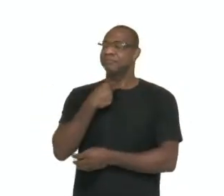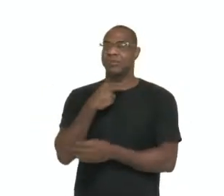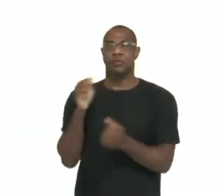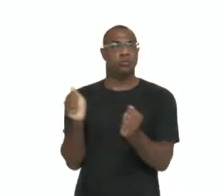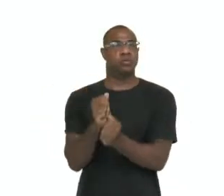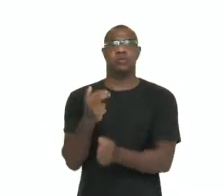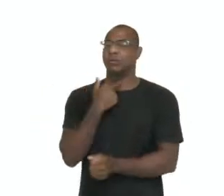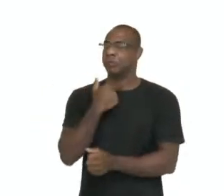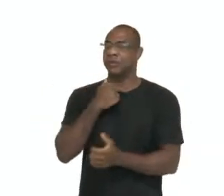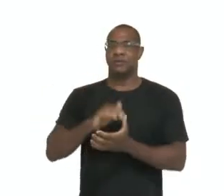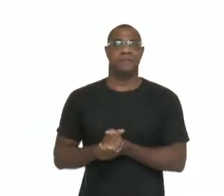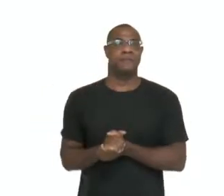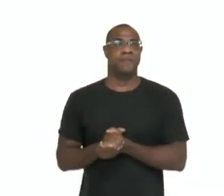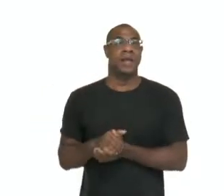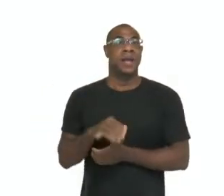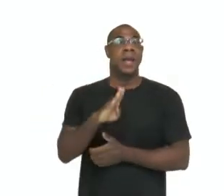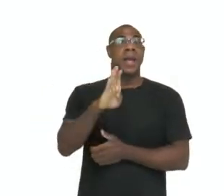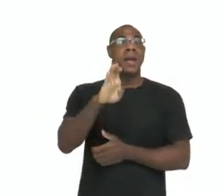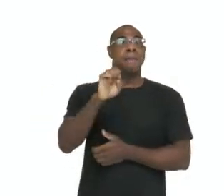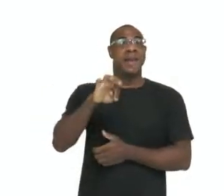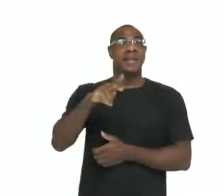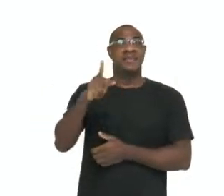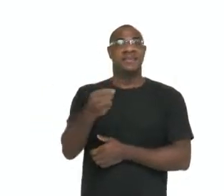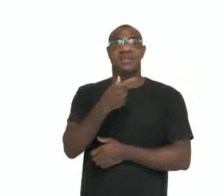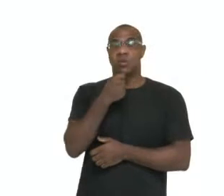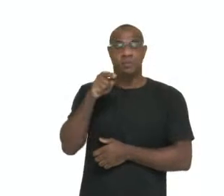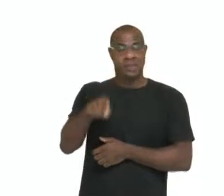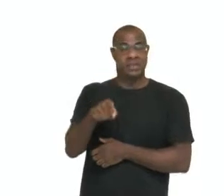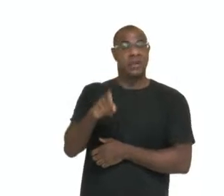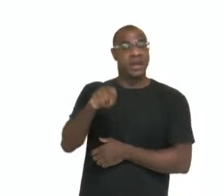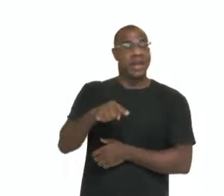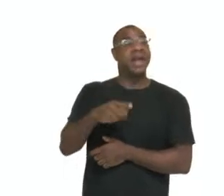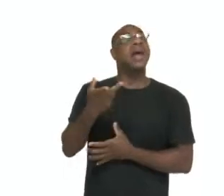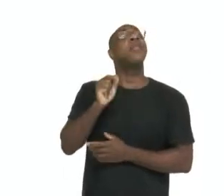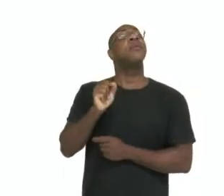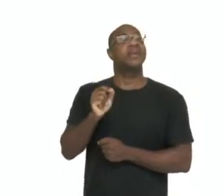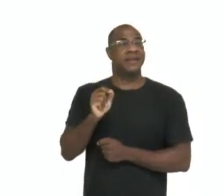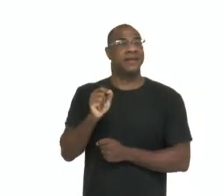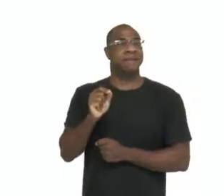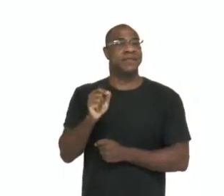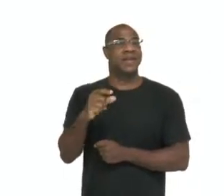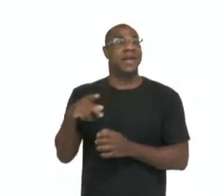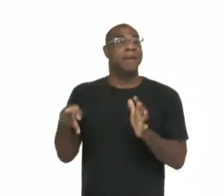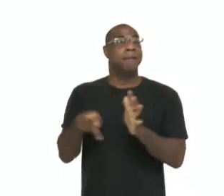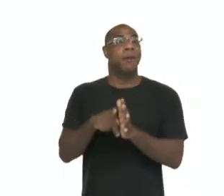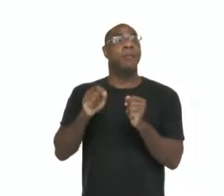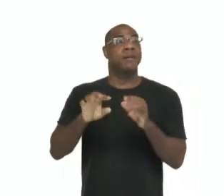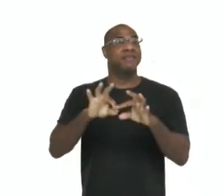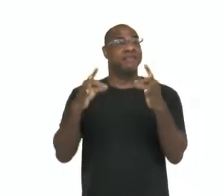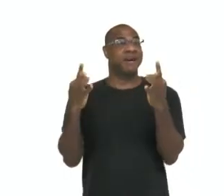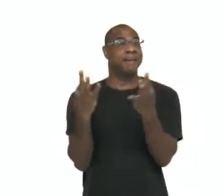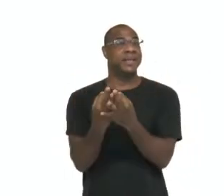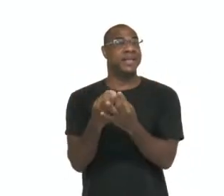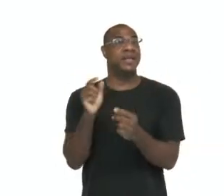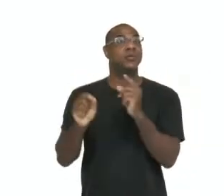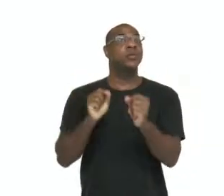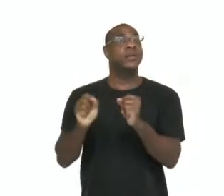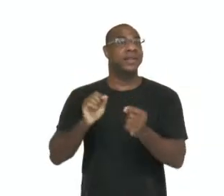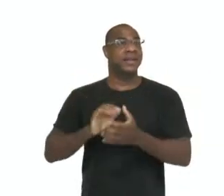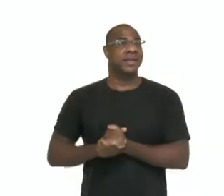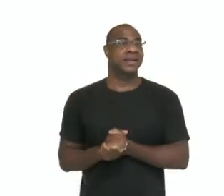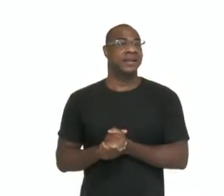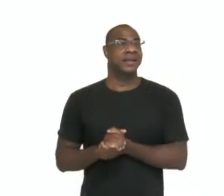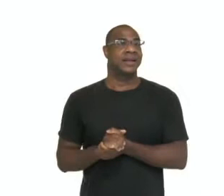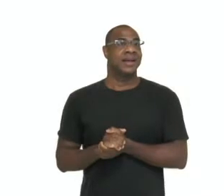ser padre, o que só era possível a famílias muito ricas, chamadas famílias abastadas na época.